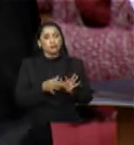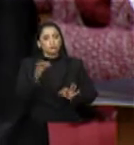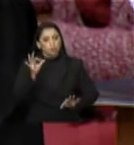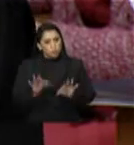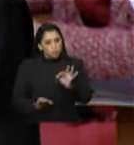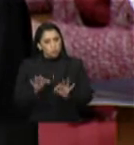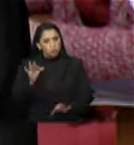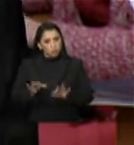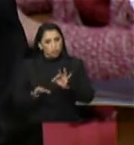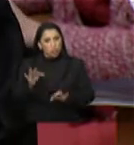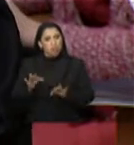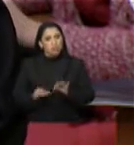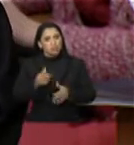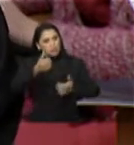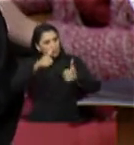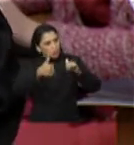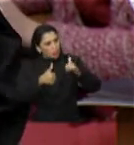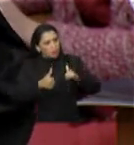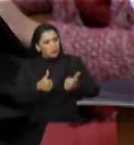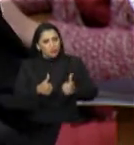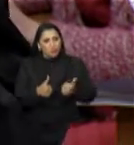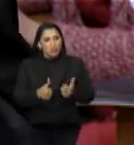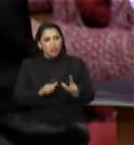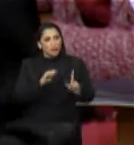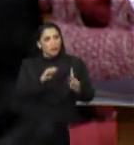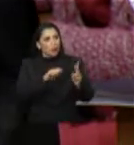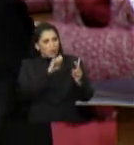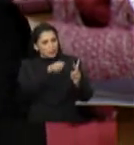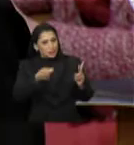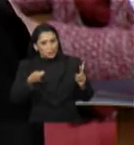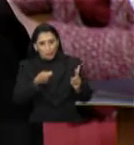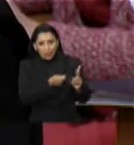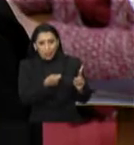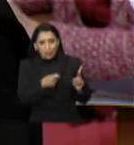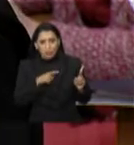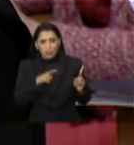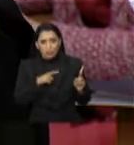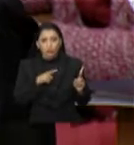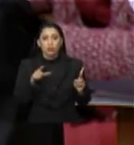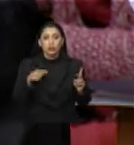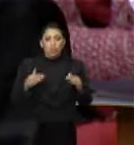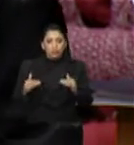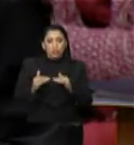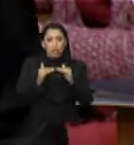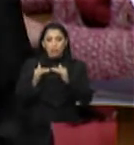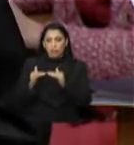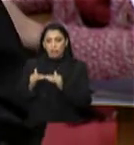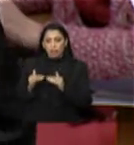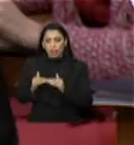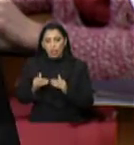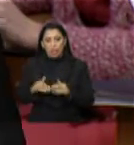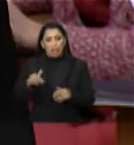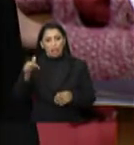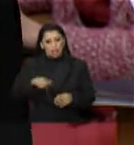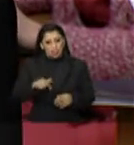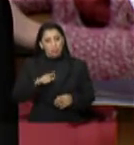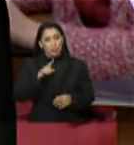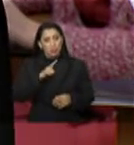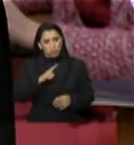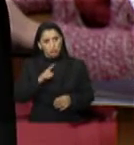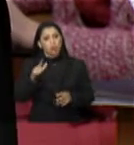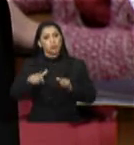efetivamente apreciada e no particular as partes deveriam estar emanadas nessa Tribuna para que nós tivéssemos efetivamente uma prestação